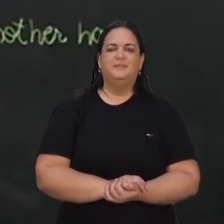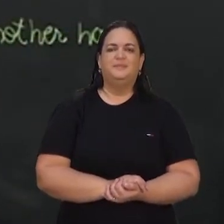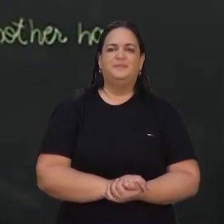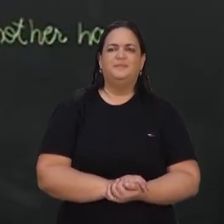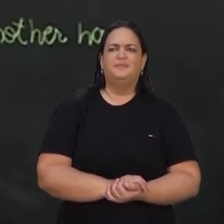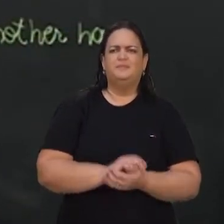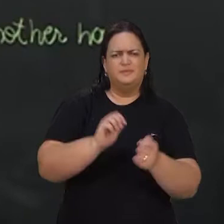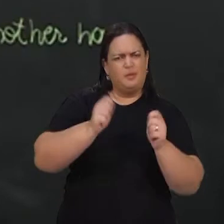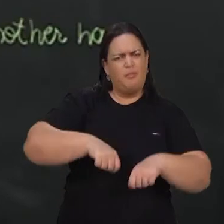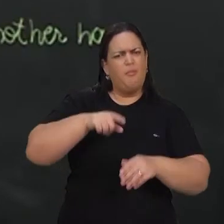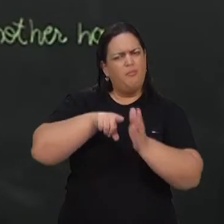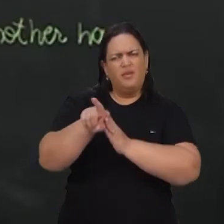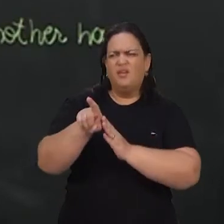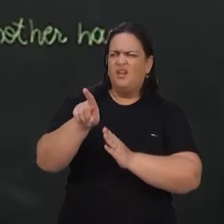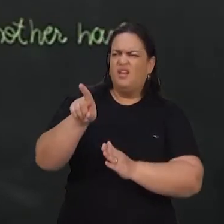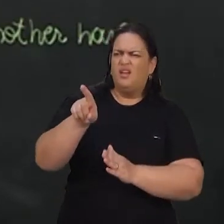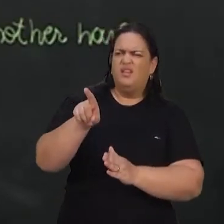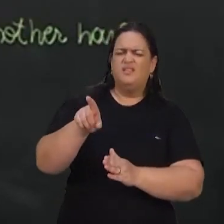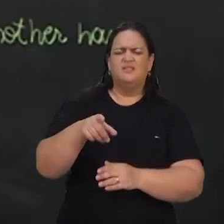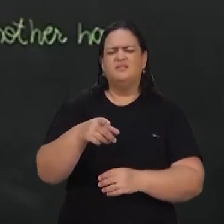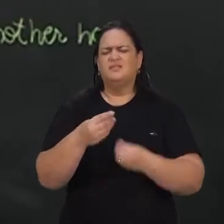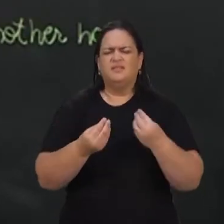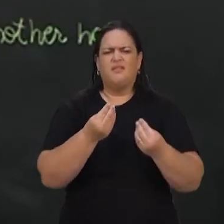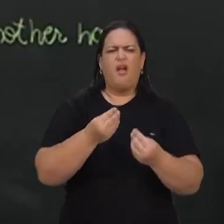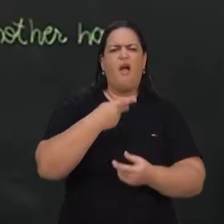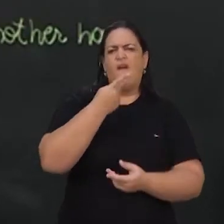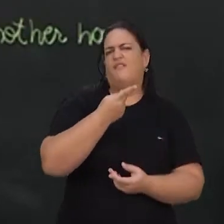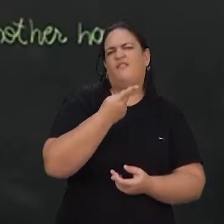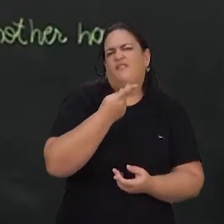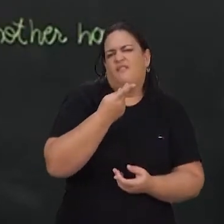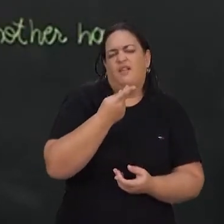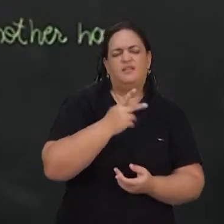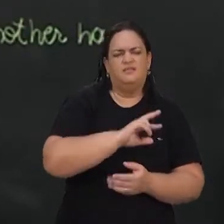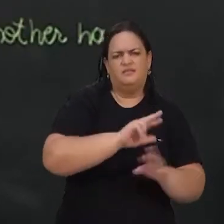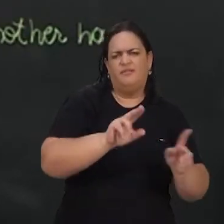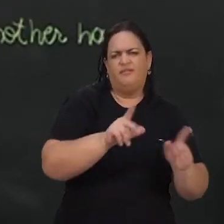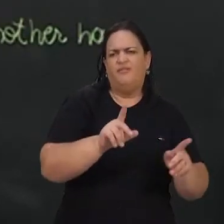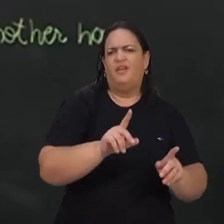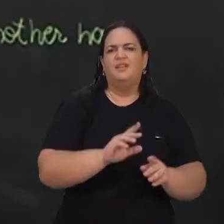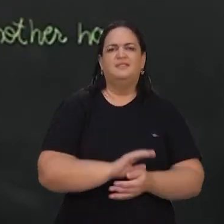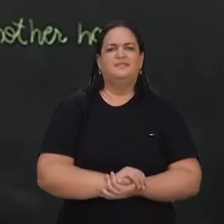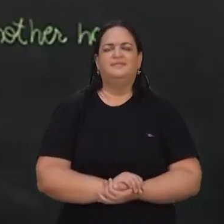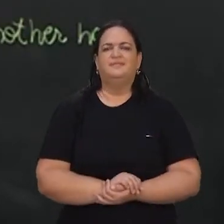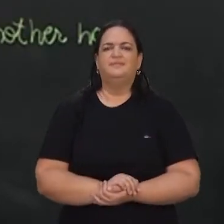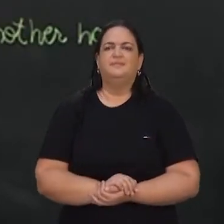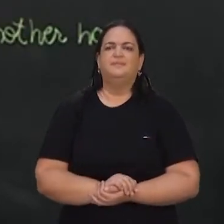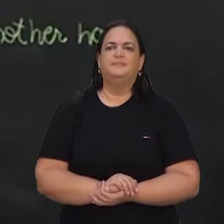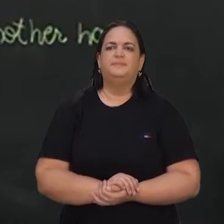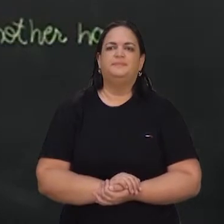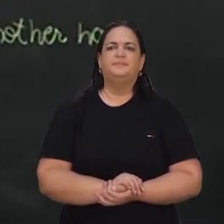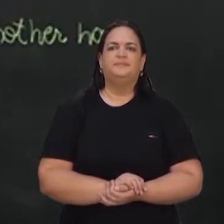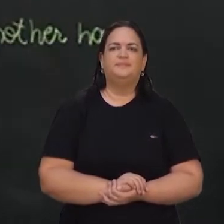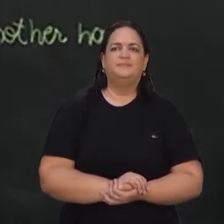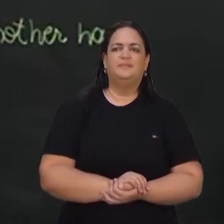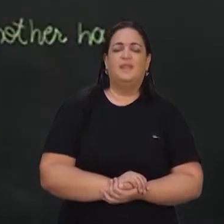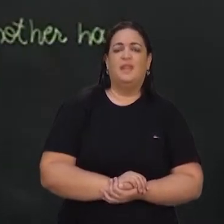Teacher, posso falar cough? Cough é tosse, tá? Então vamos falar coffee, ok?